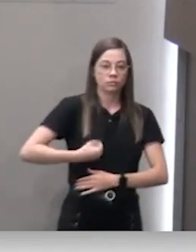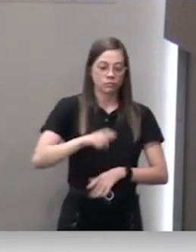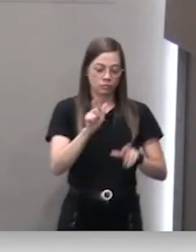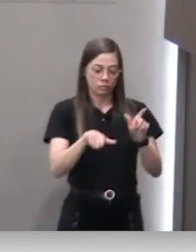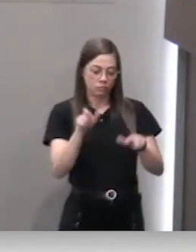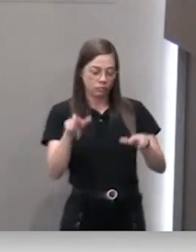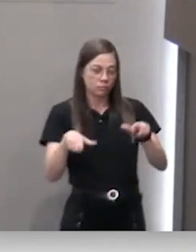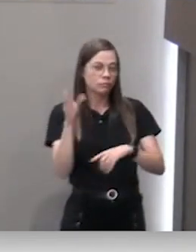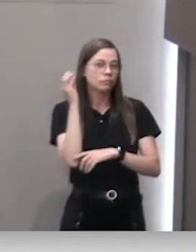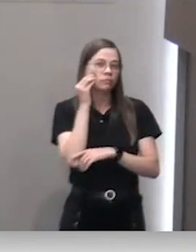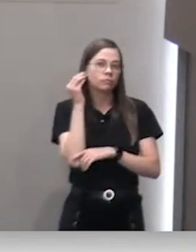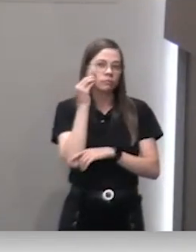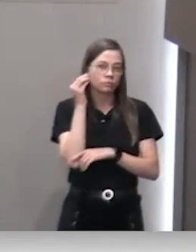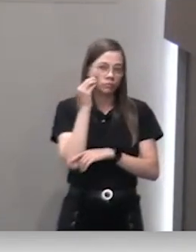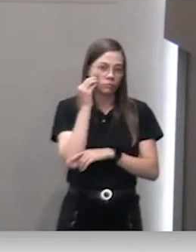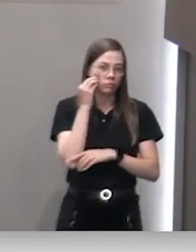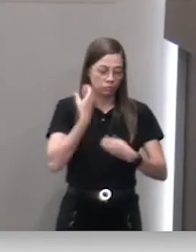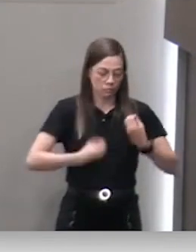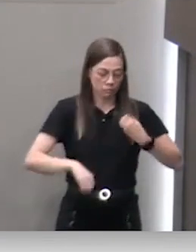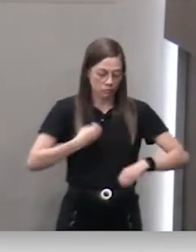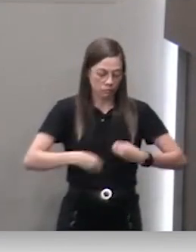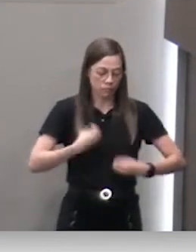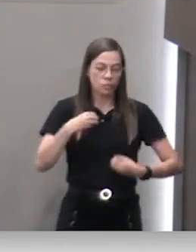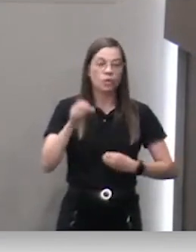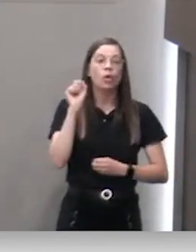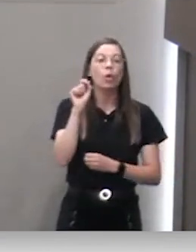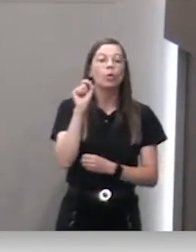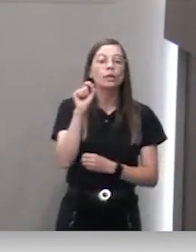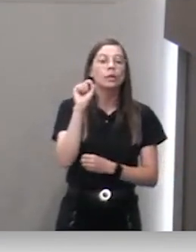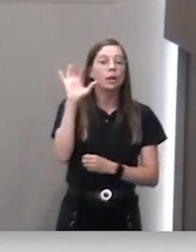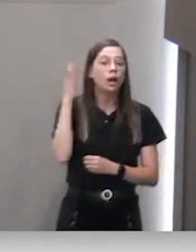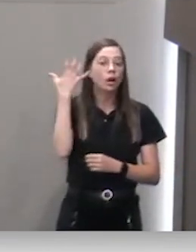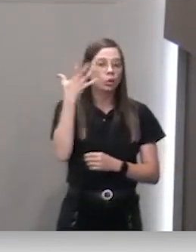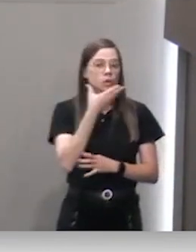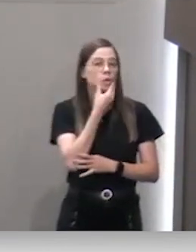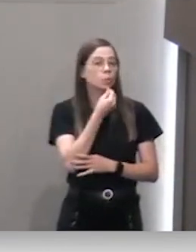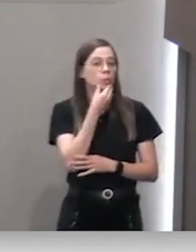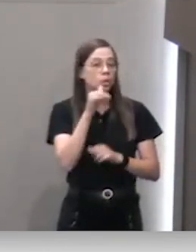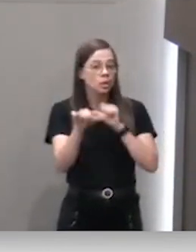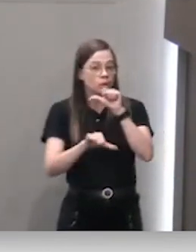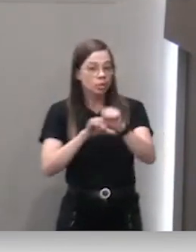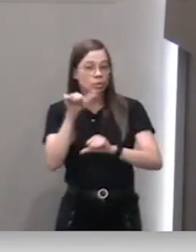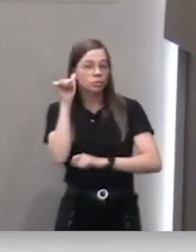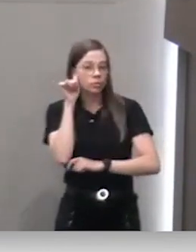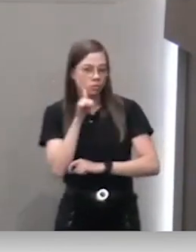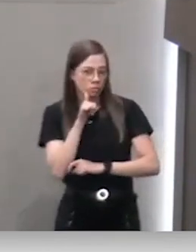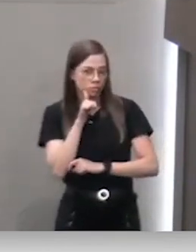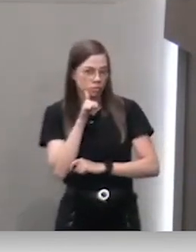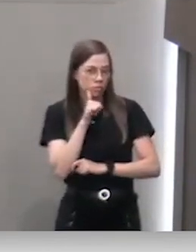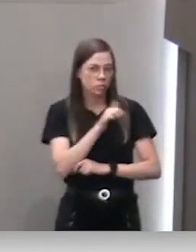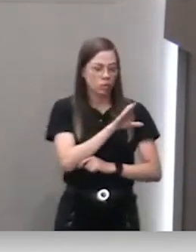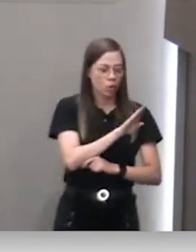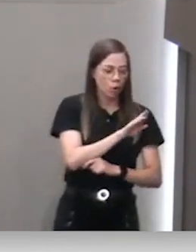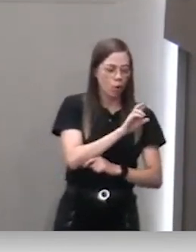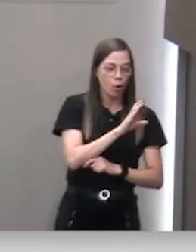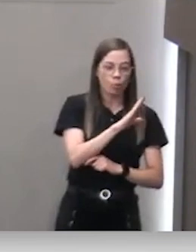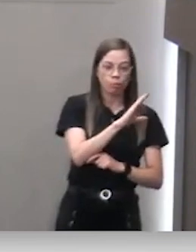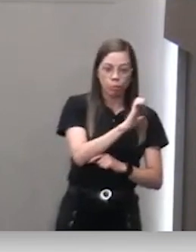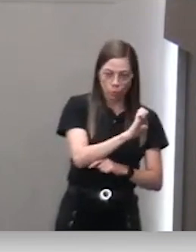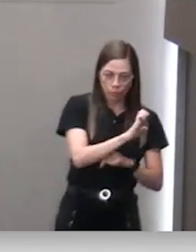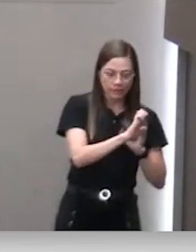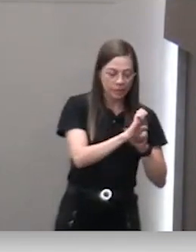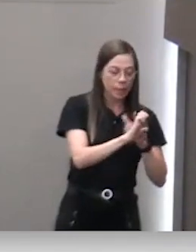daquele experimento de John Money? Olha o que aconteceu com o Bruce, que foi transformado em Brenda. O Bruce nunca